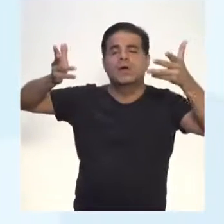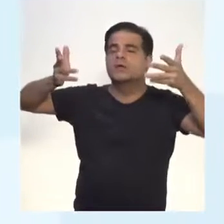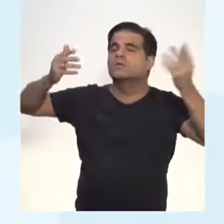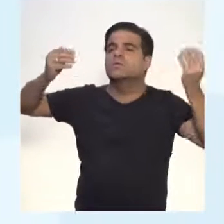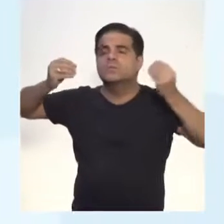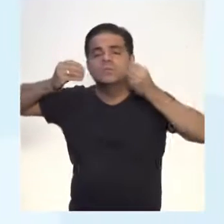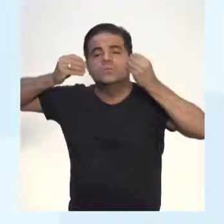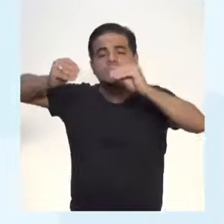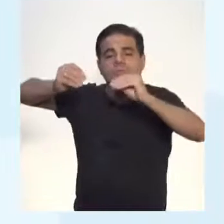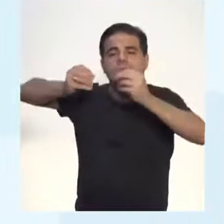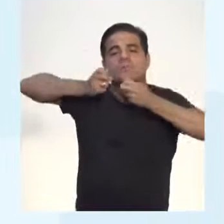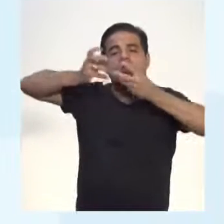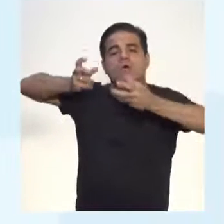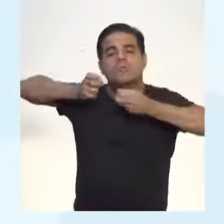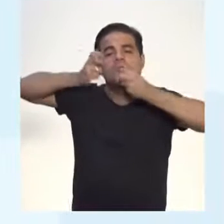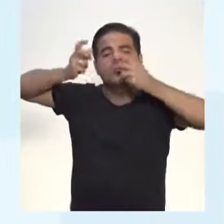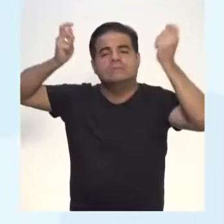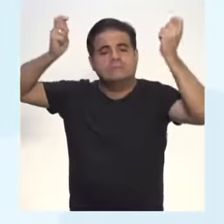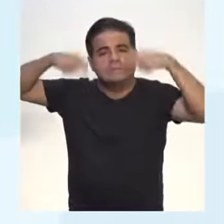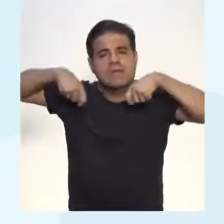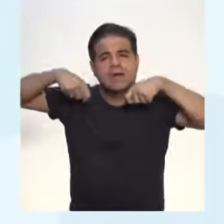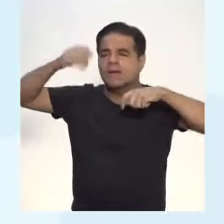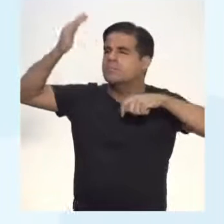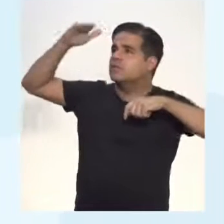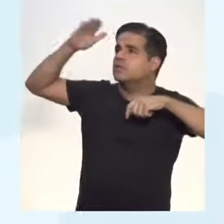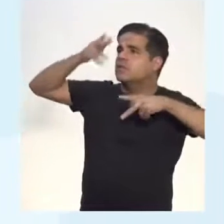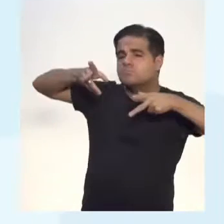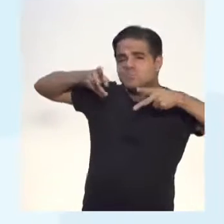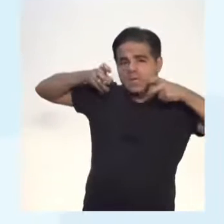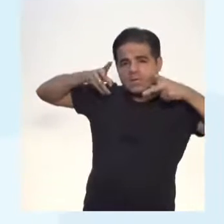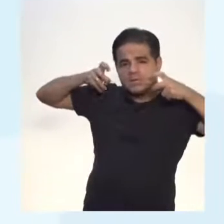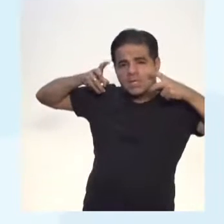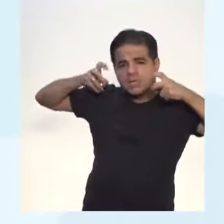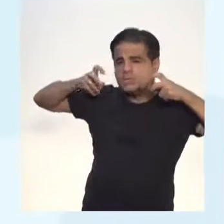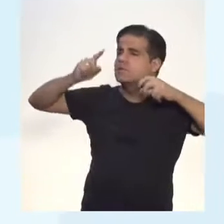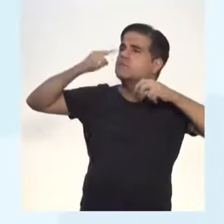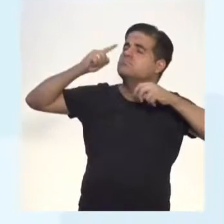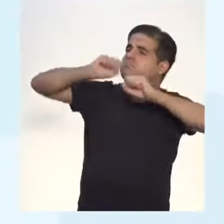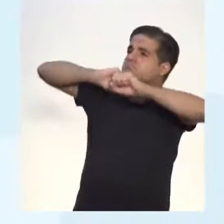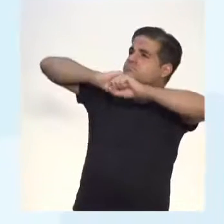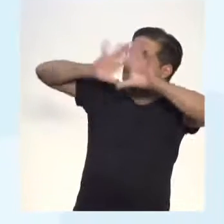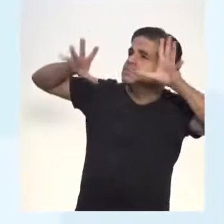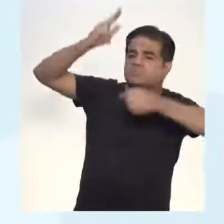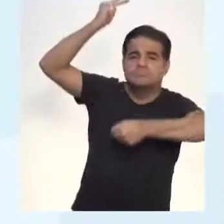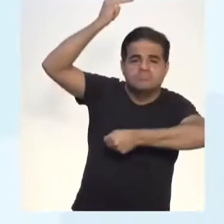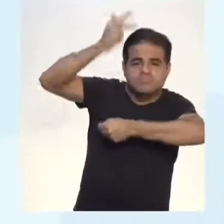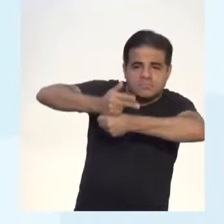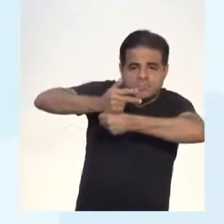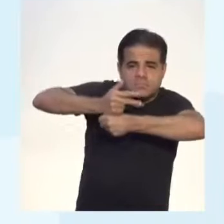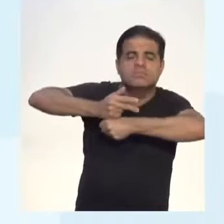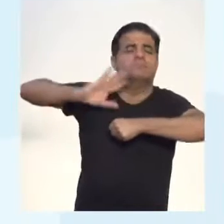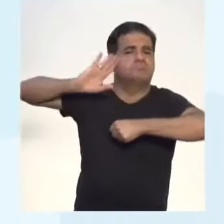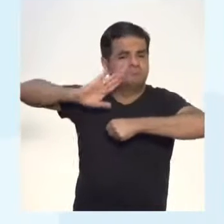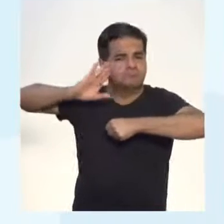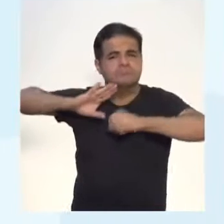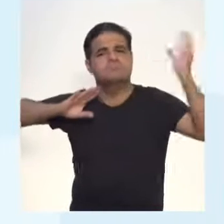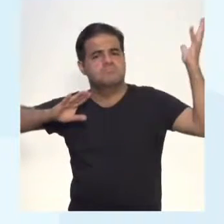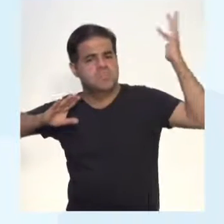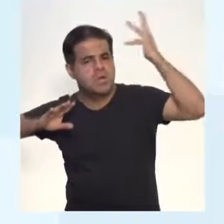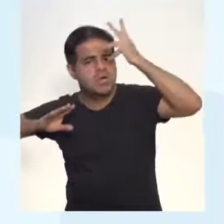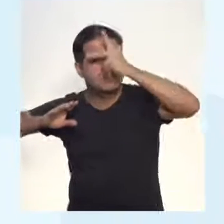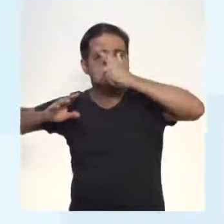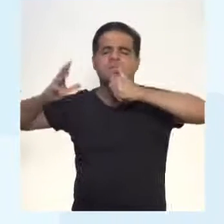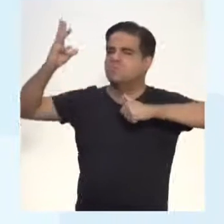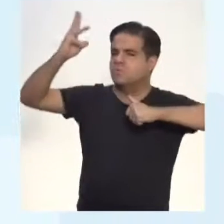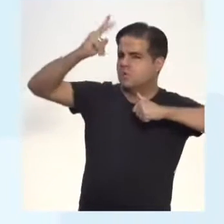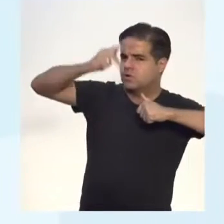são as informações que podemos entender ou perceber que estão implícitas ou explícitas nesse vídeo? É um vídeo bem bacana, bonito, e vamos